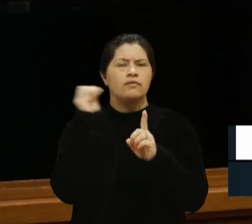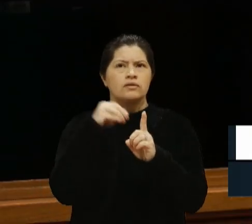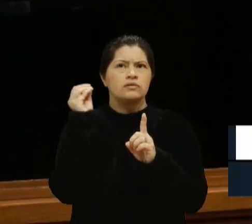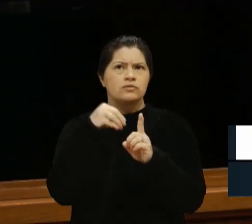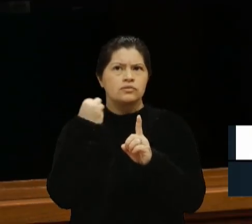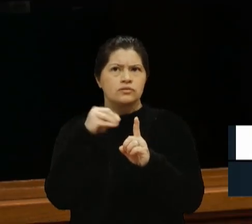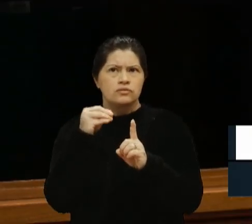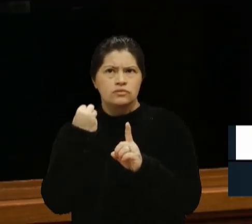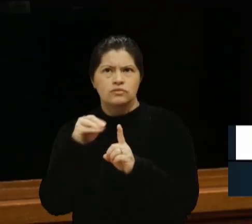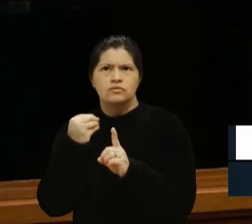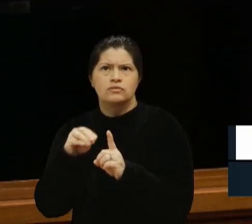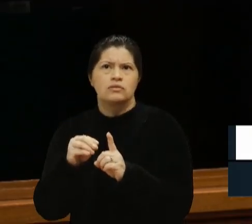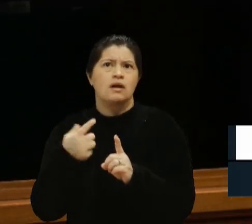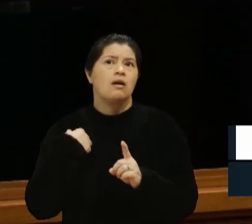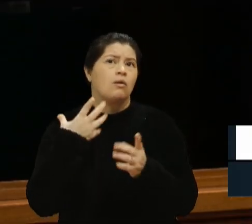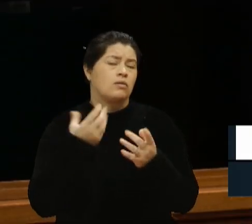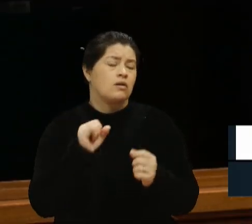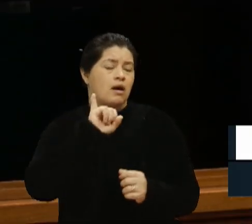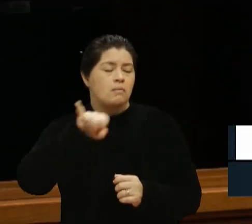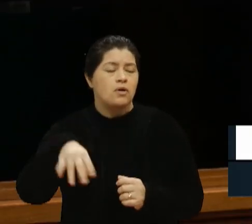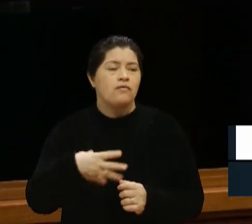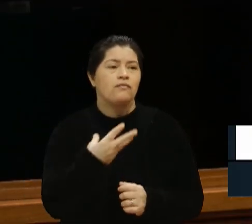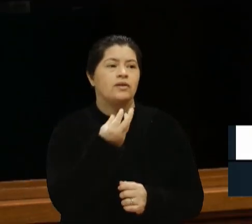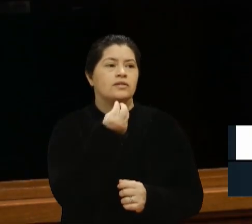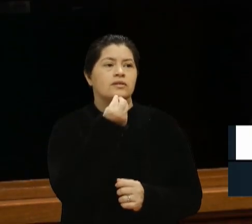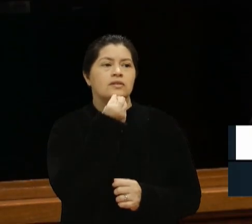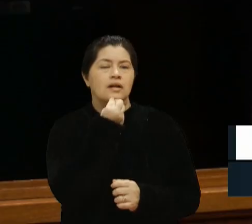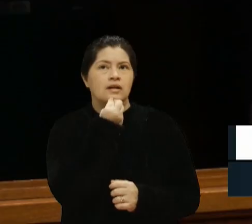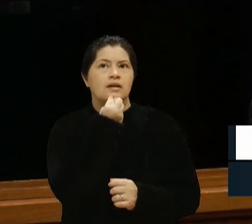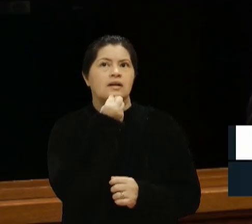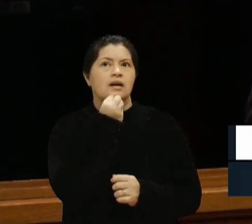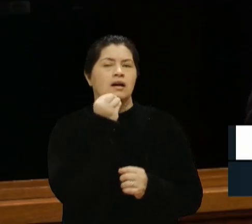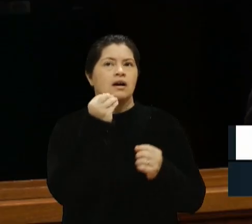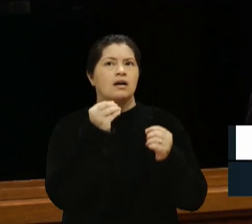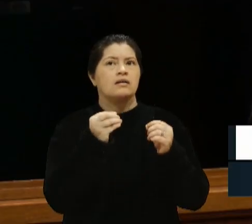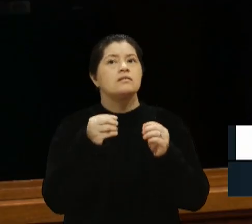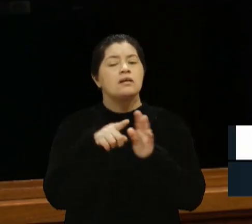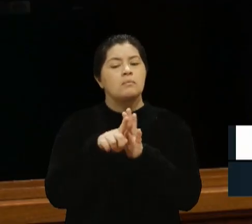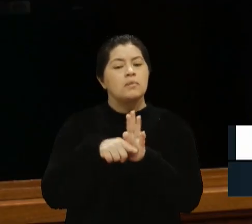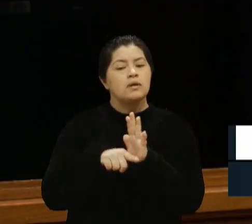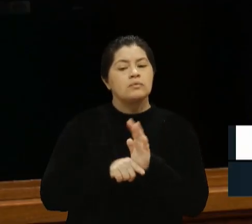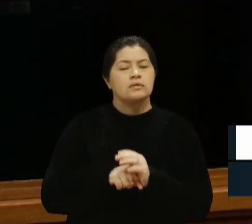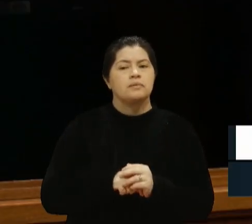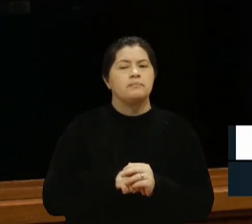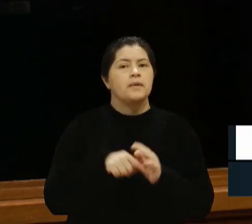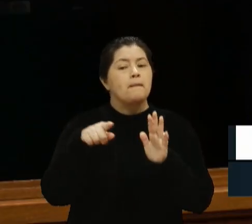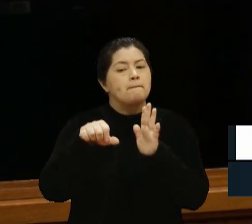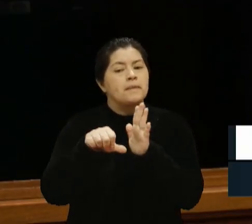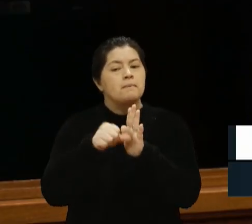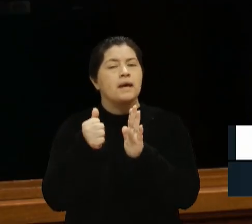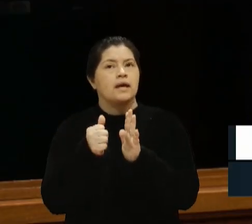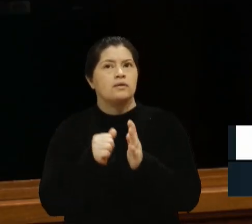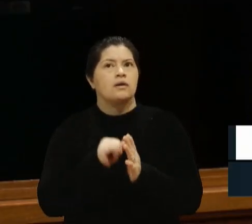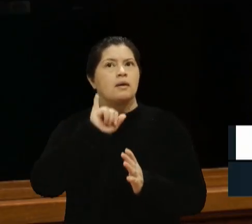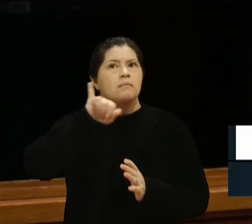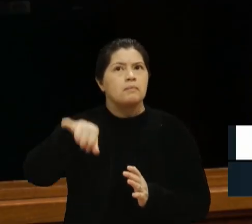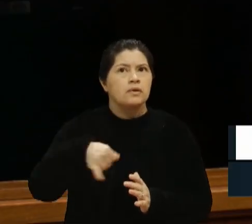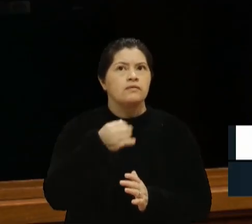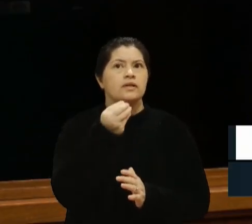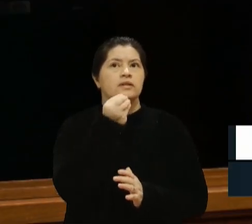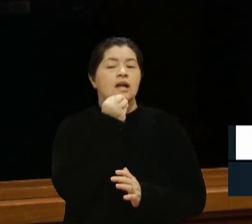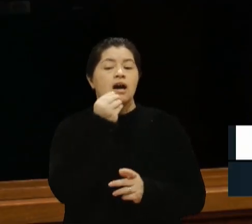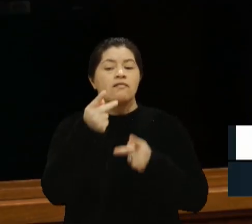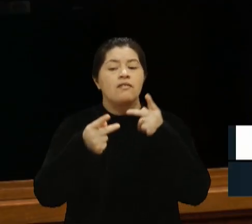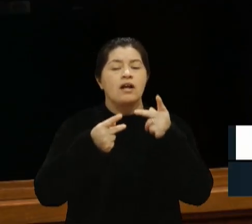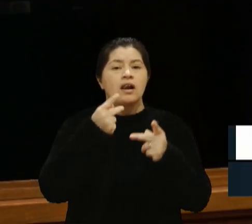vulnerabilidade. E aí eu queria aproveitar a tua presença, Mauro, para trazer algumas questões. Primeiro, aproveitar para falar sobre,